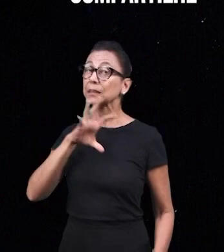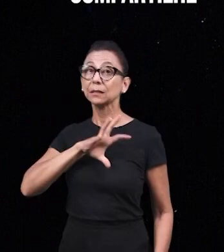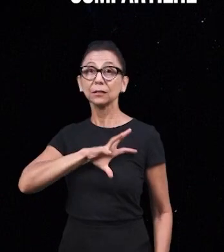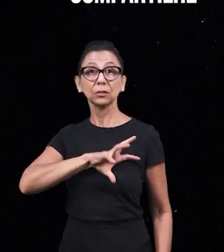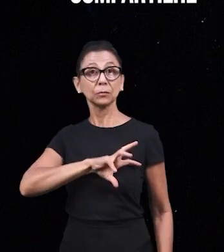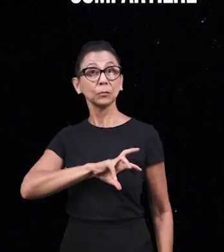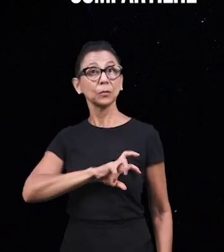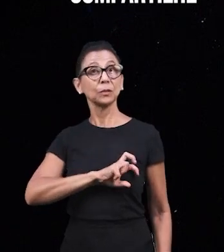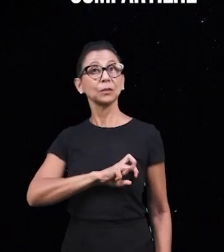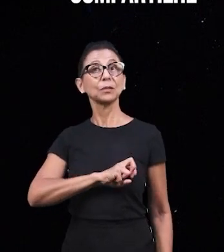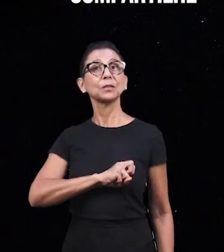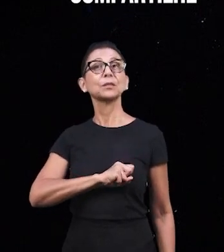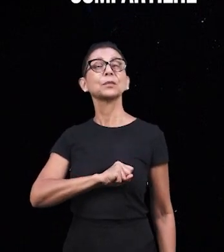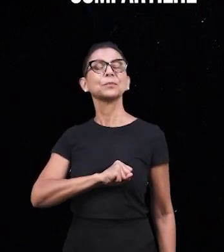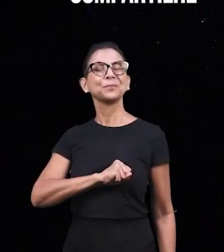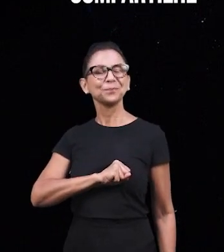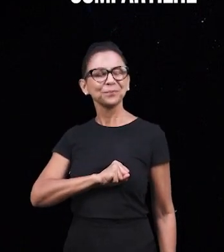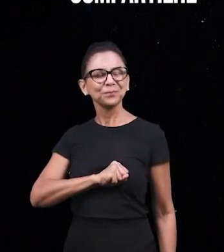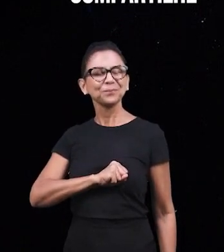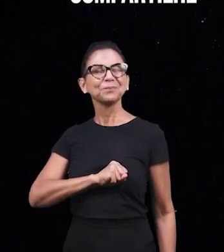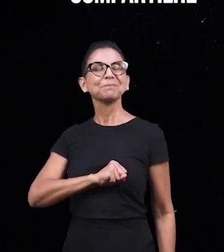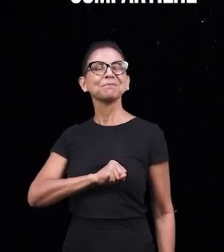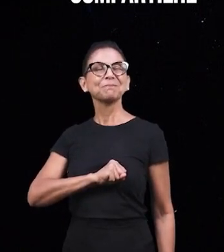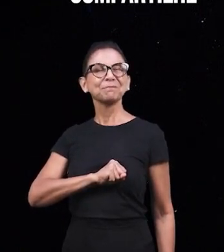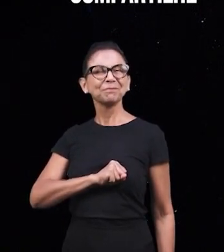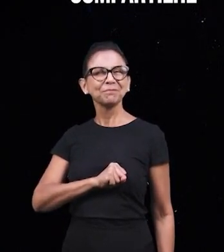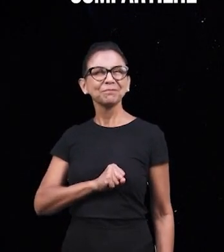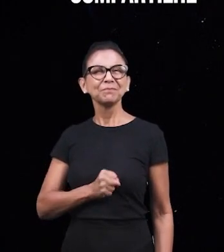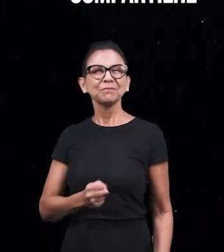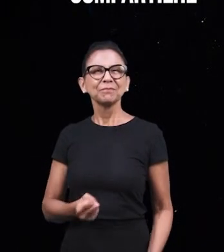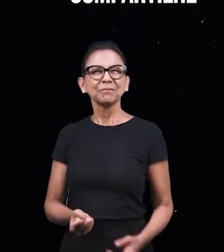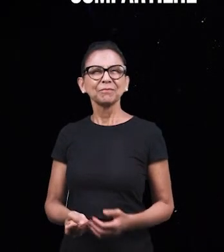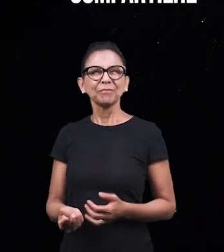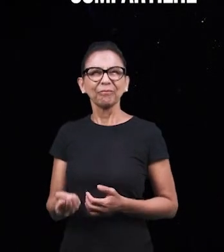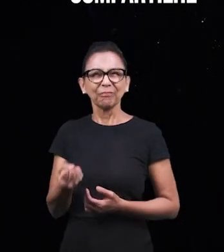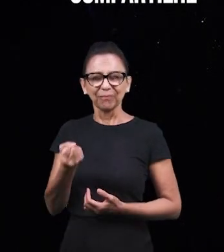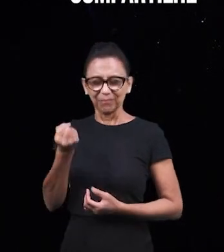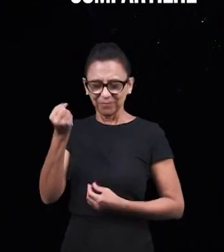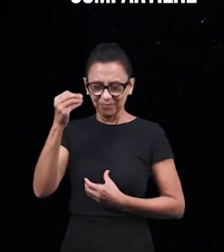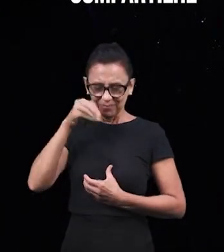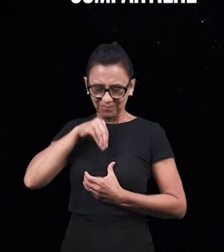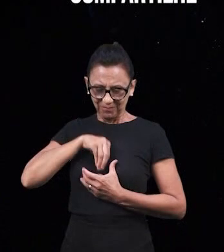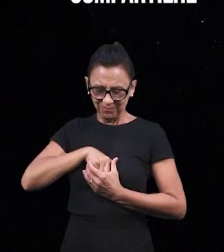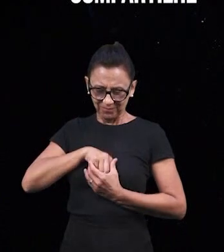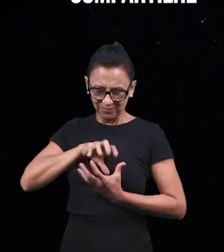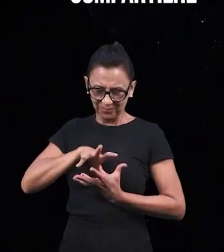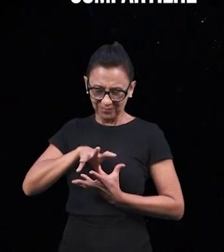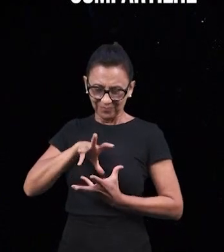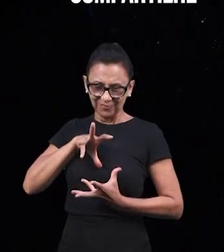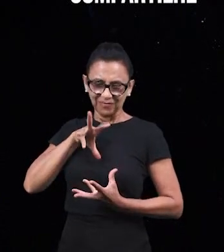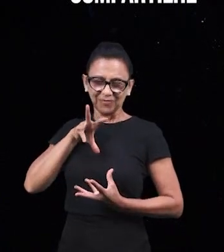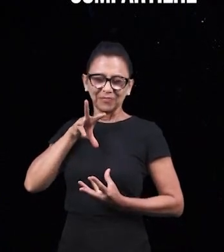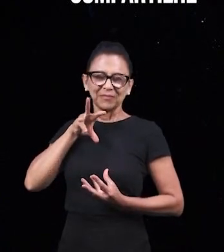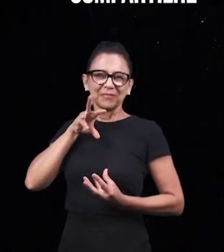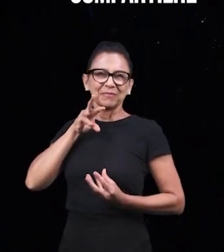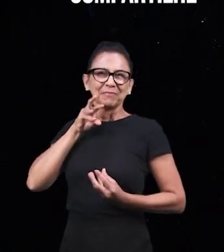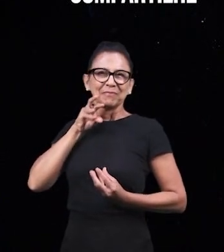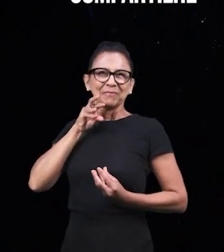este grande amor que preenche